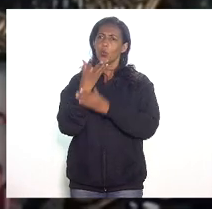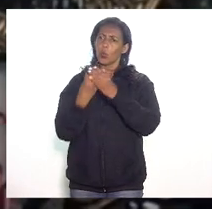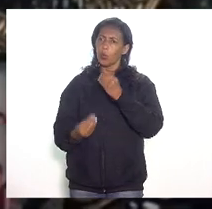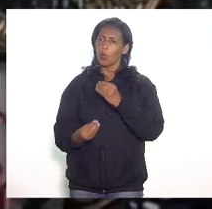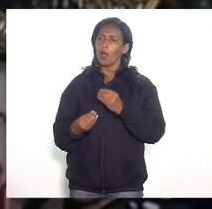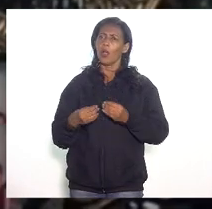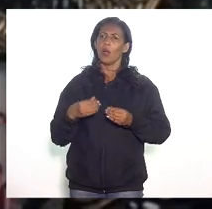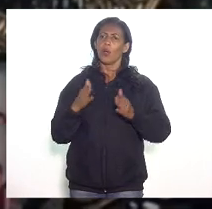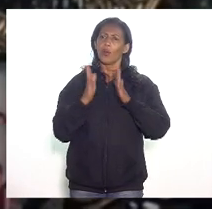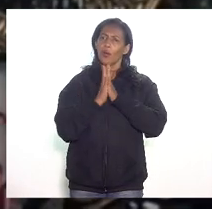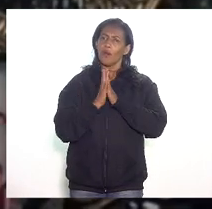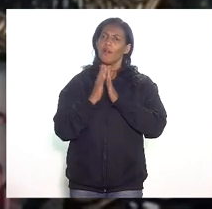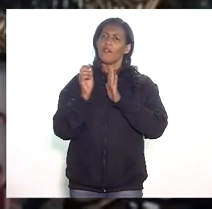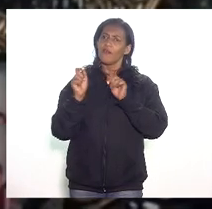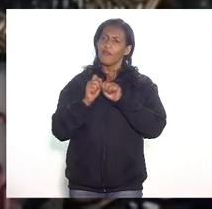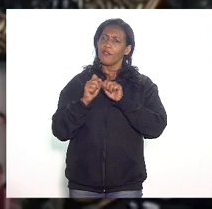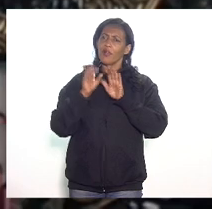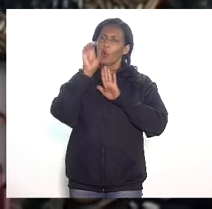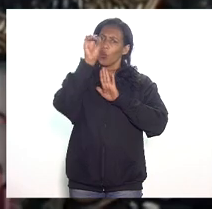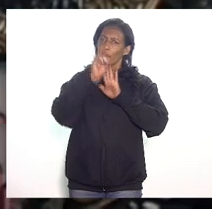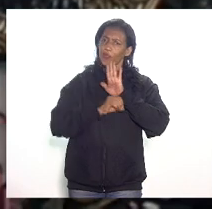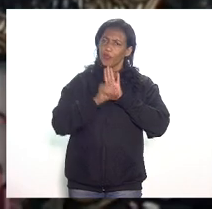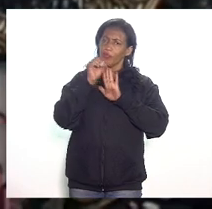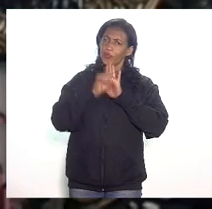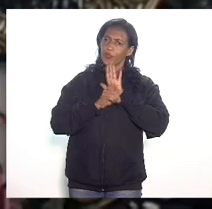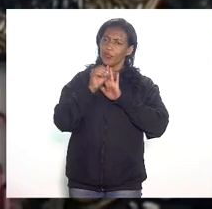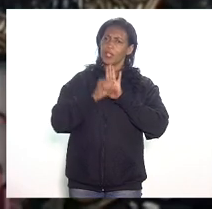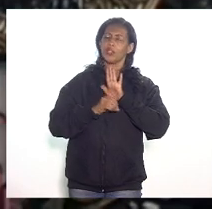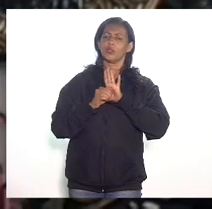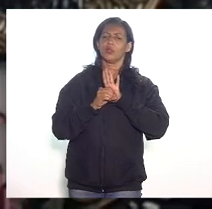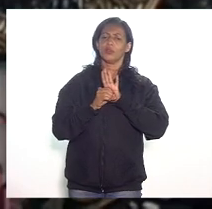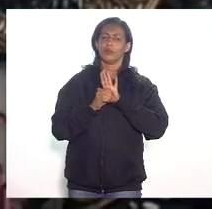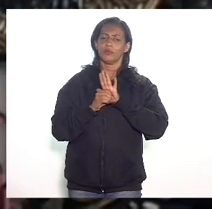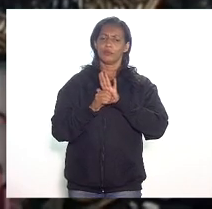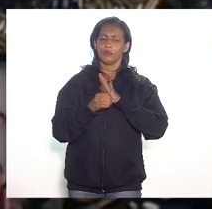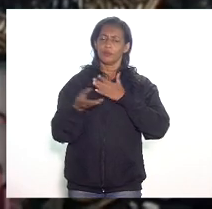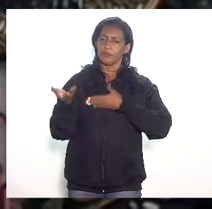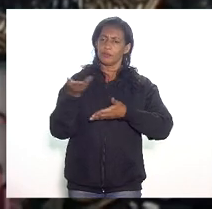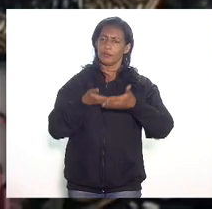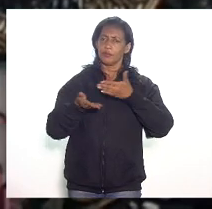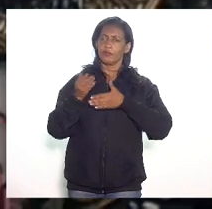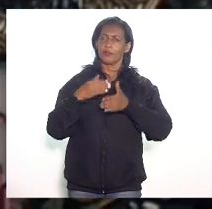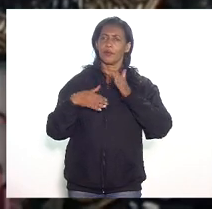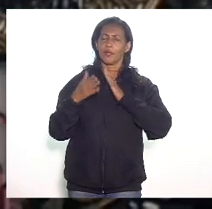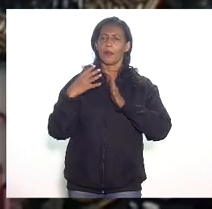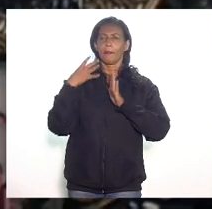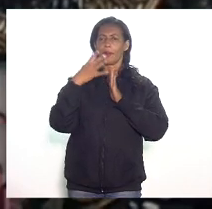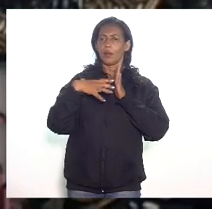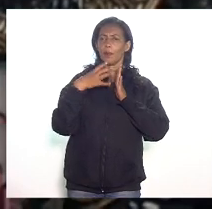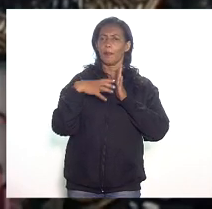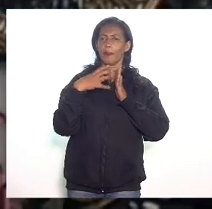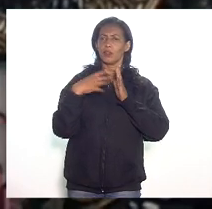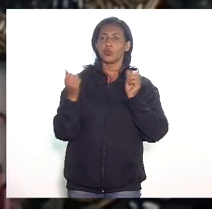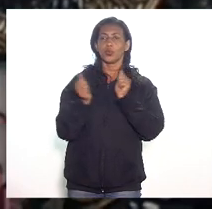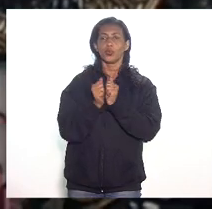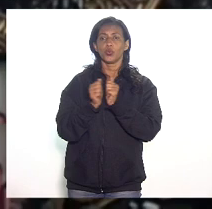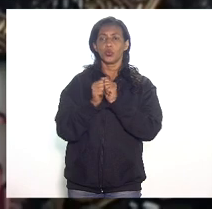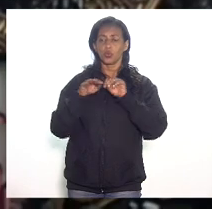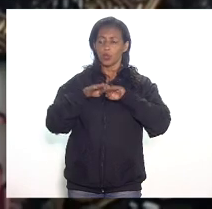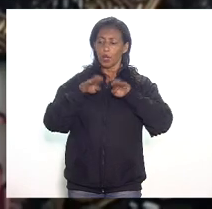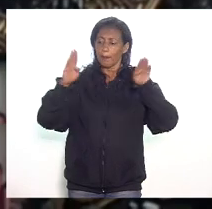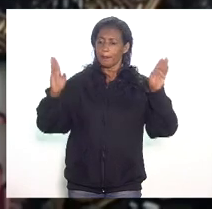ofício, a deputada Renata Souza já fez, faça o ofício pelo partido junto à mesa para que a gente